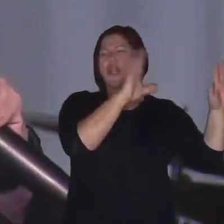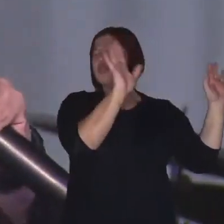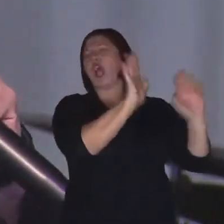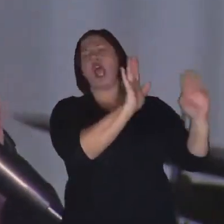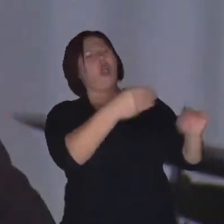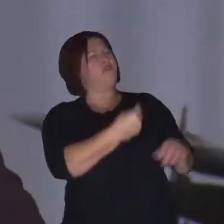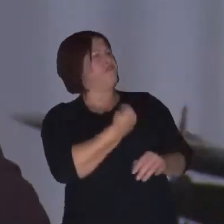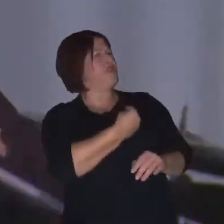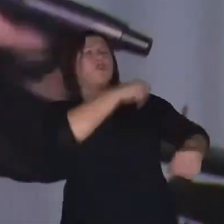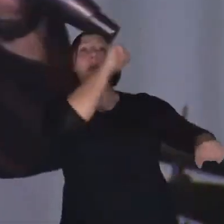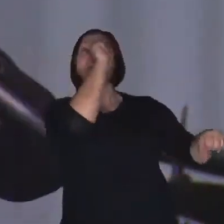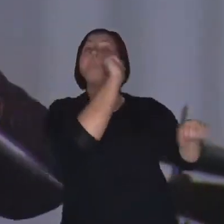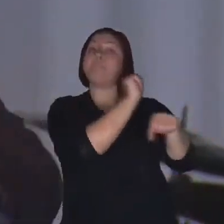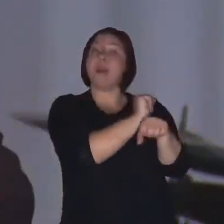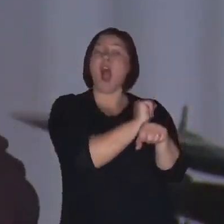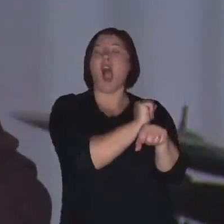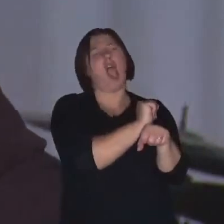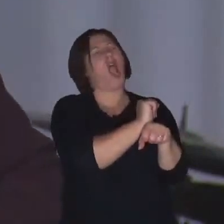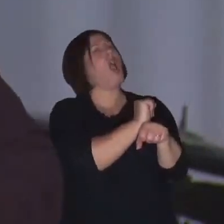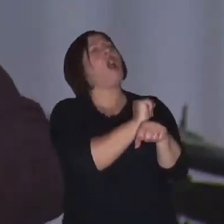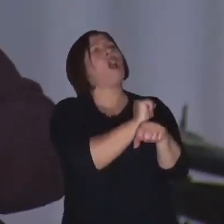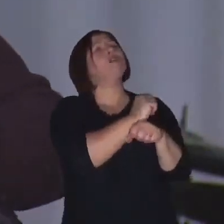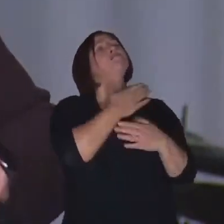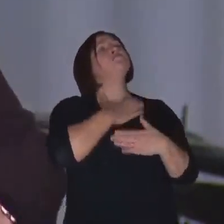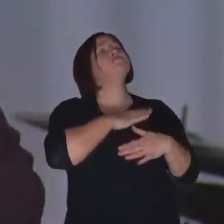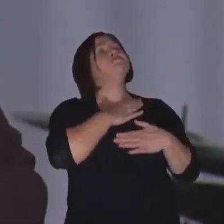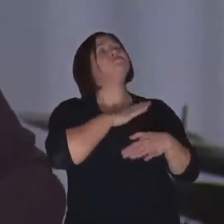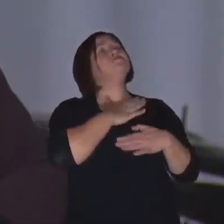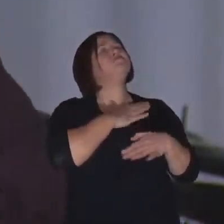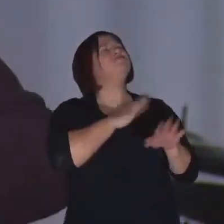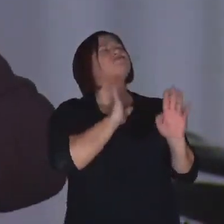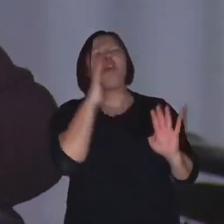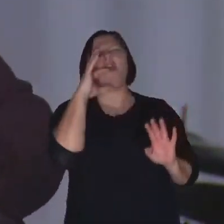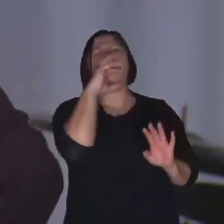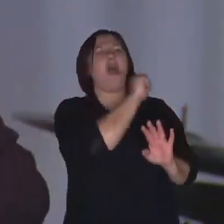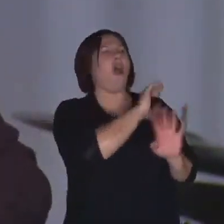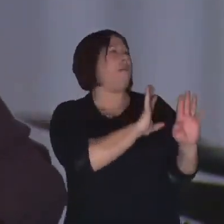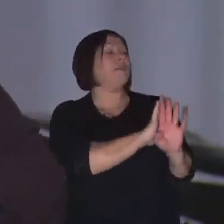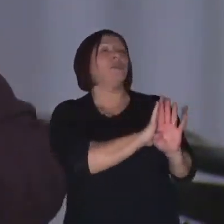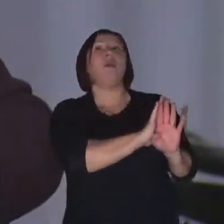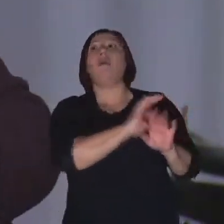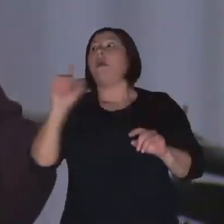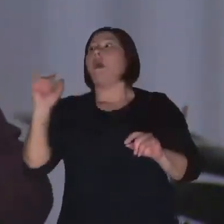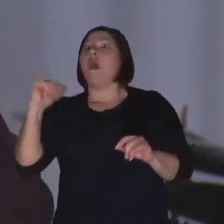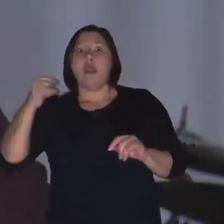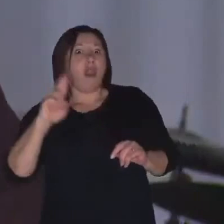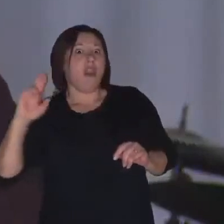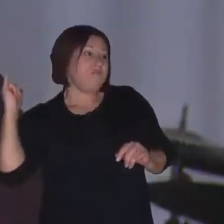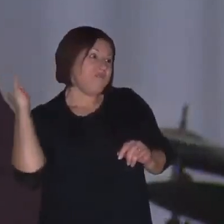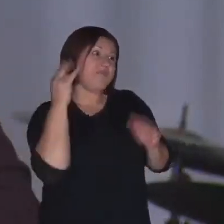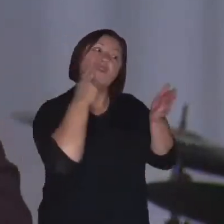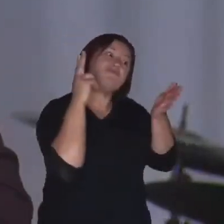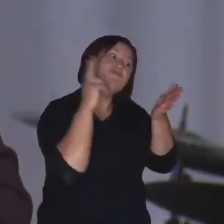Jeremias estava dizendo que eles deveriam, não, plantem jardins, comam de seus frutos, pode casar, pode ter